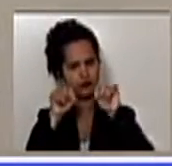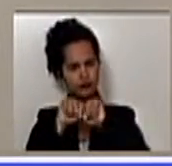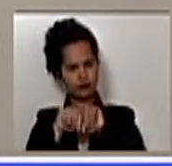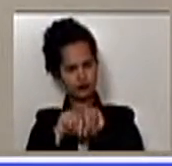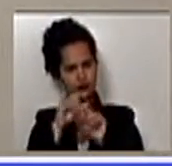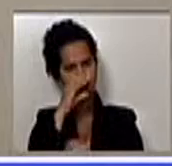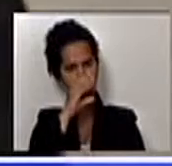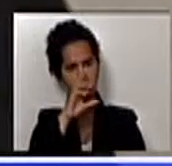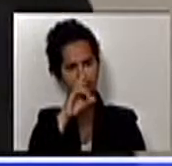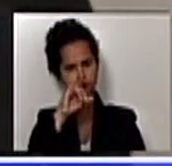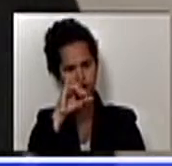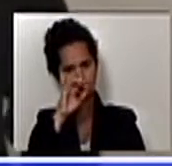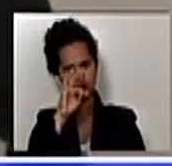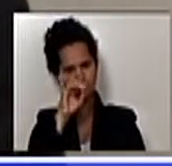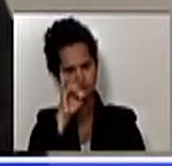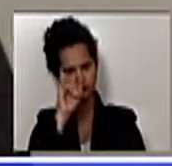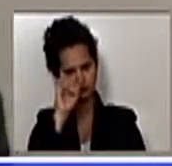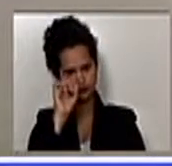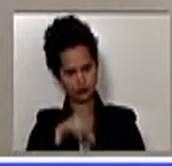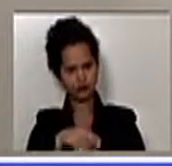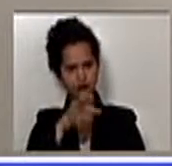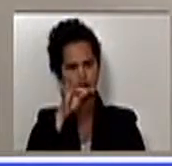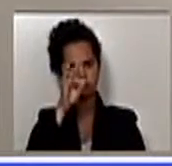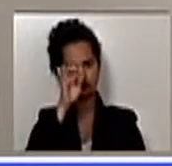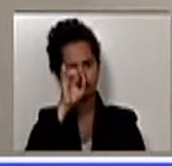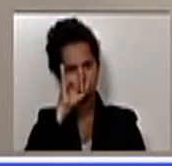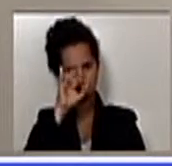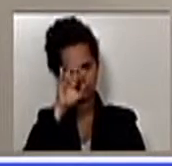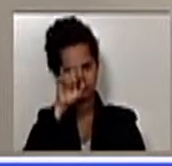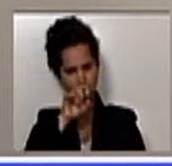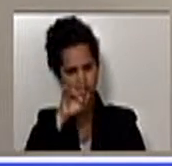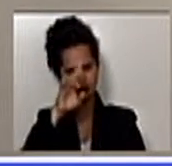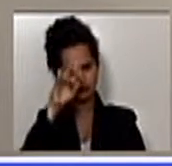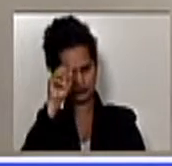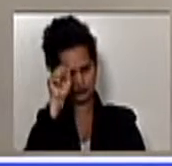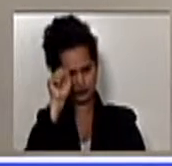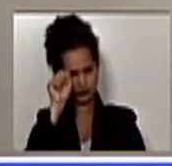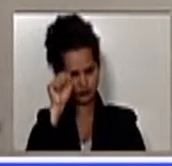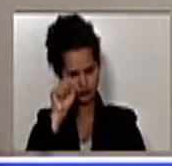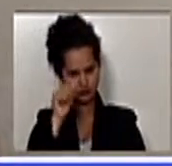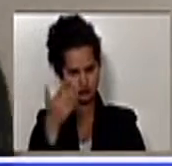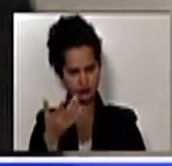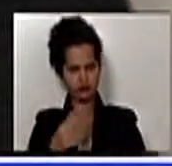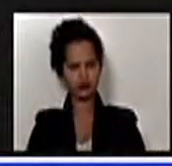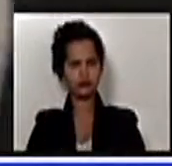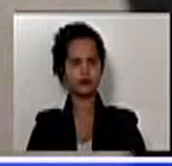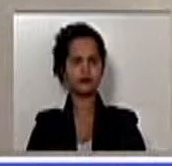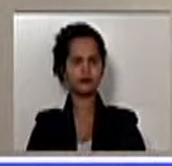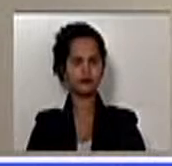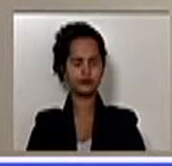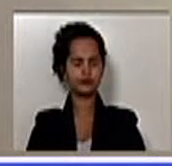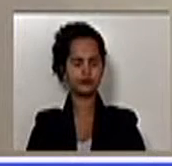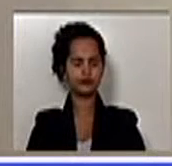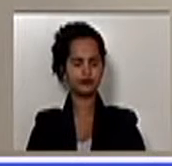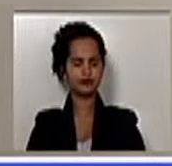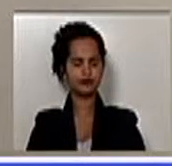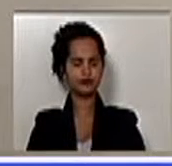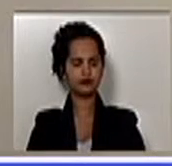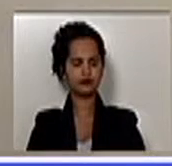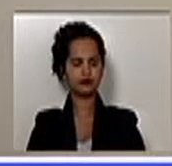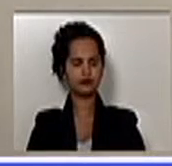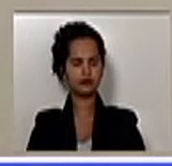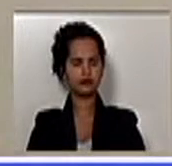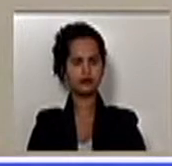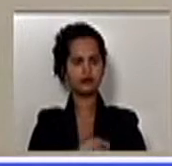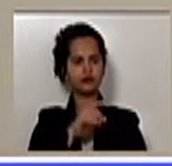Cristen Teixeira, e Genildo, secretário executivo do Orçamento e Planejamento,